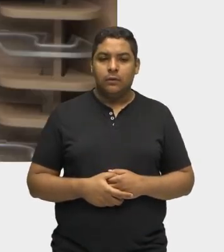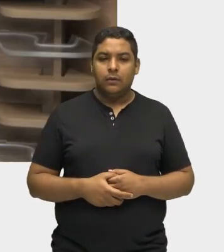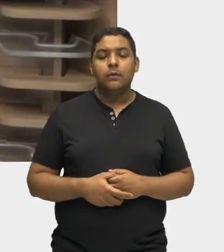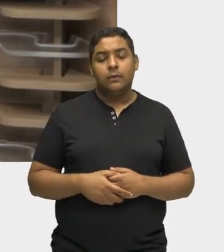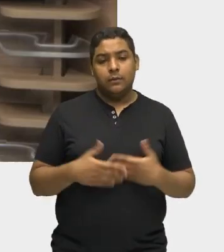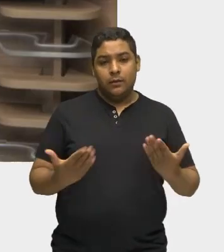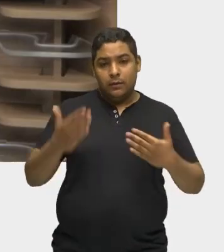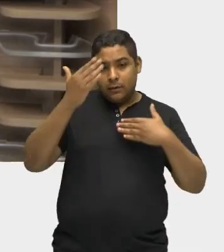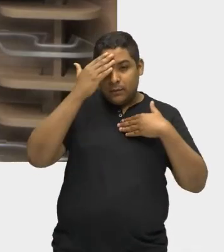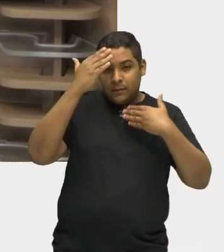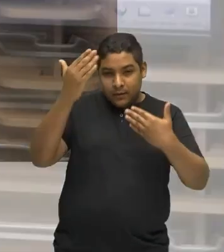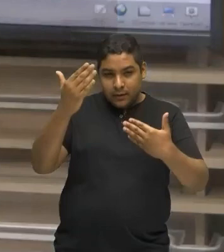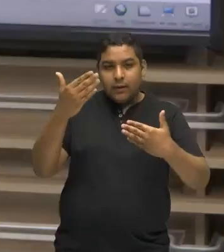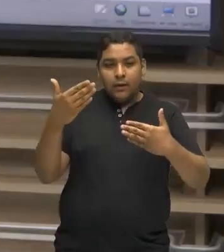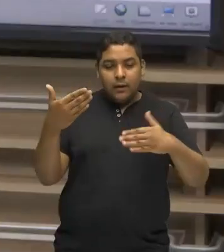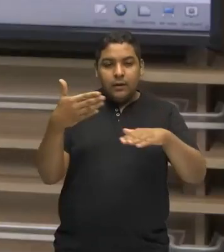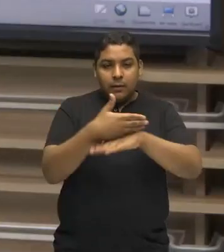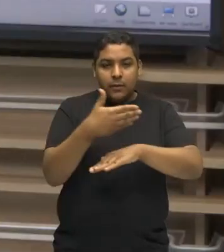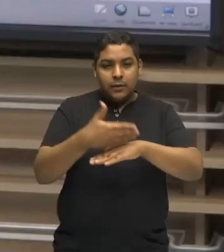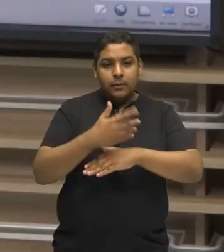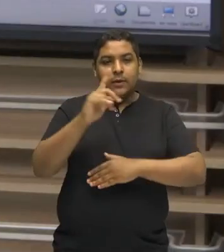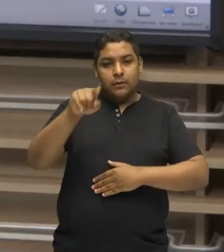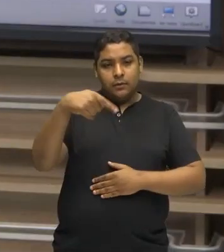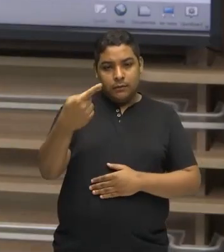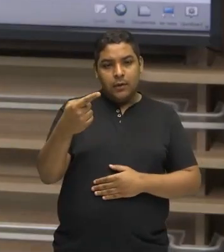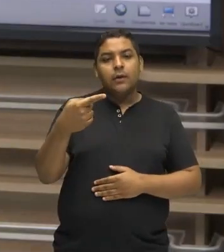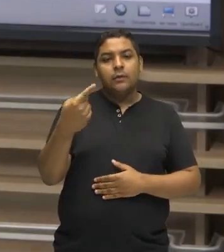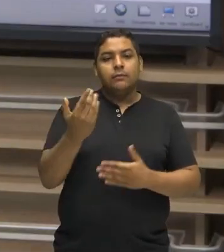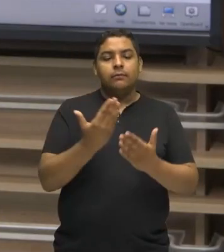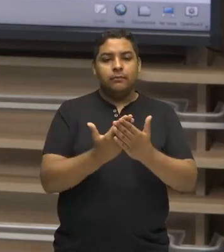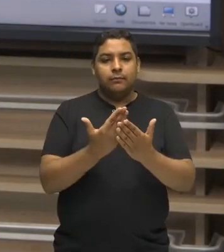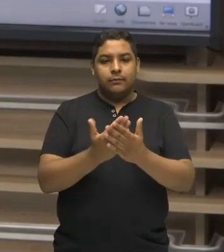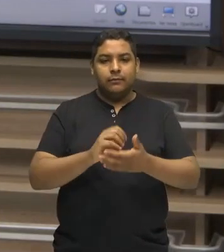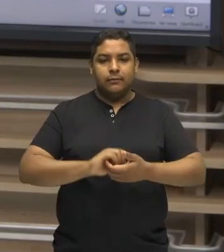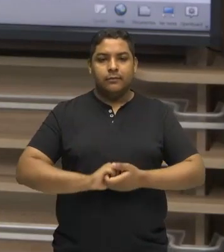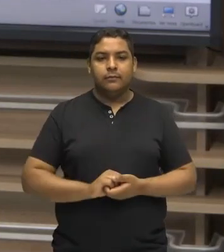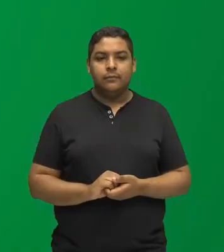obrigada pela participação de vocês e até uma próxima aula de arte.